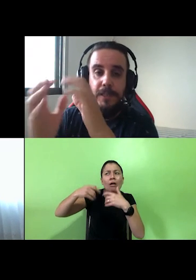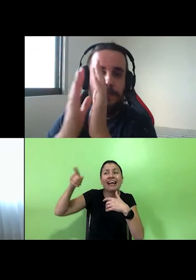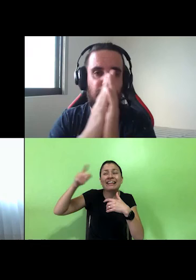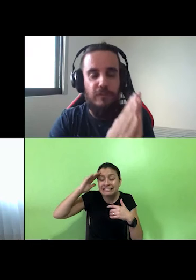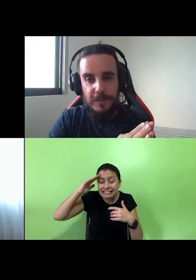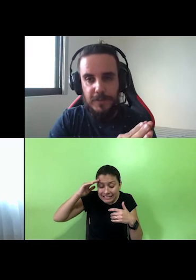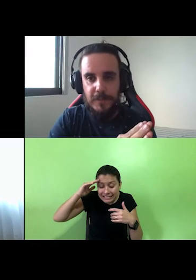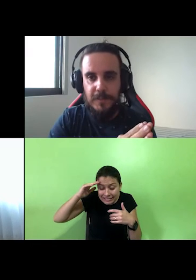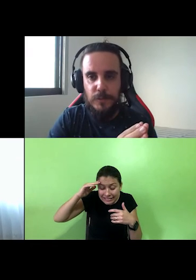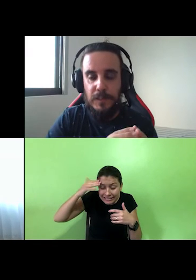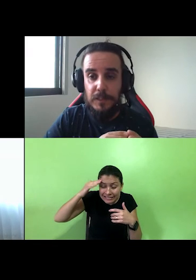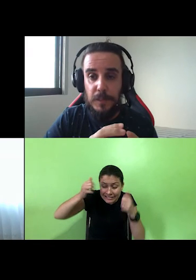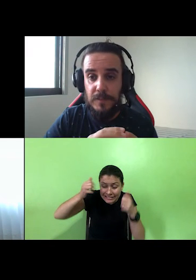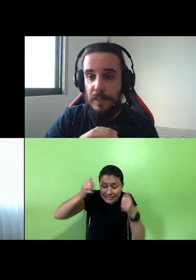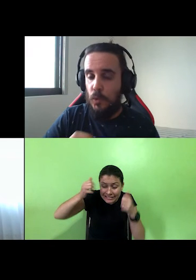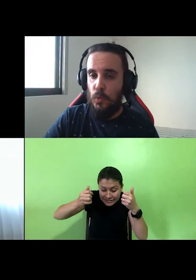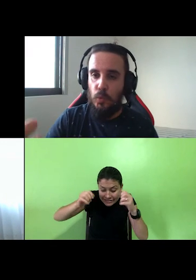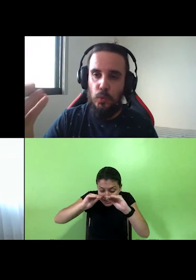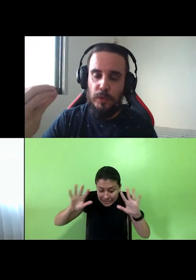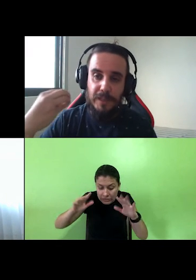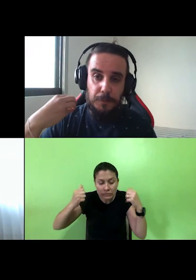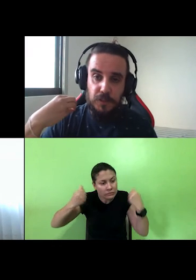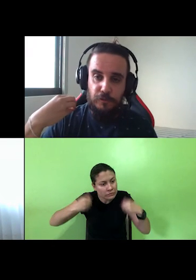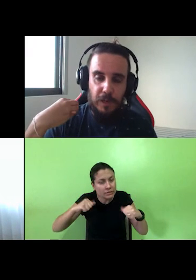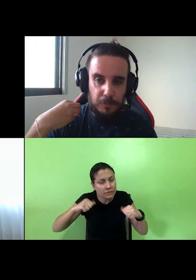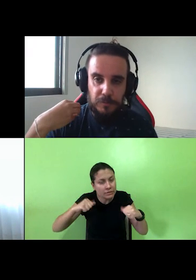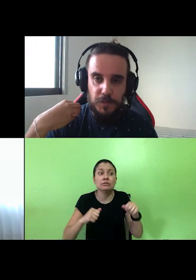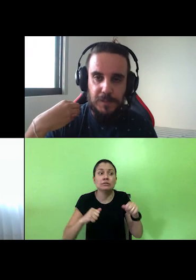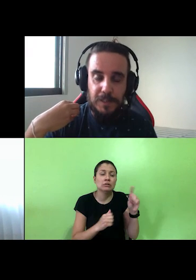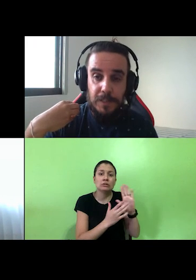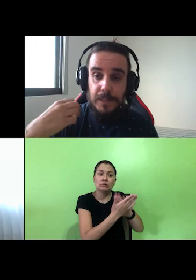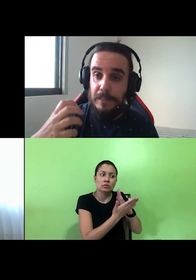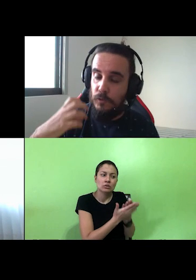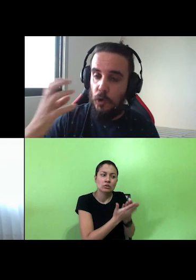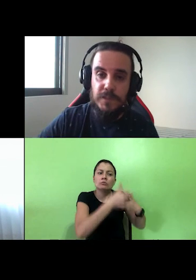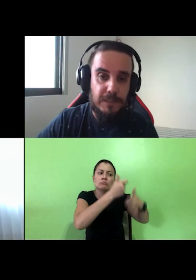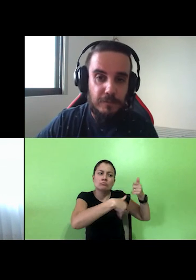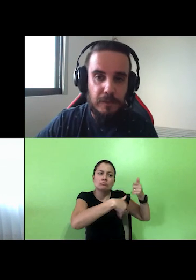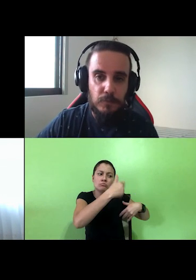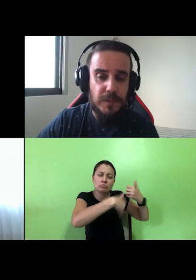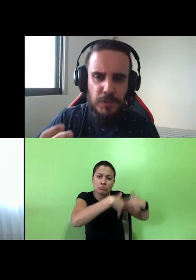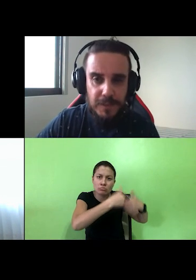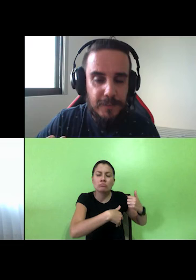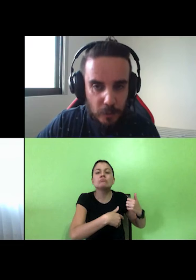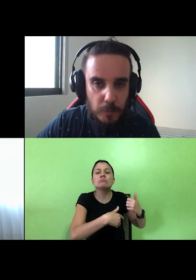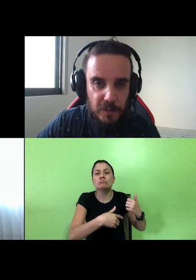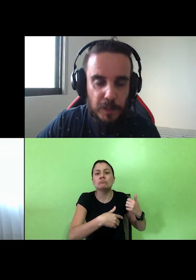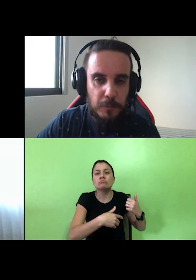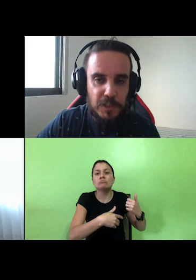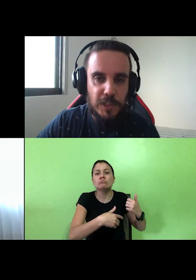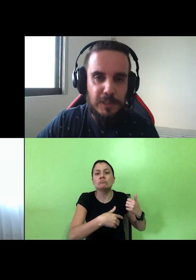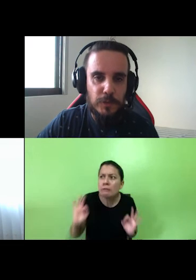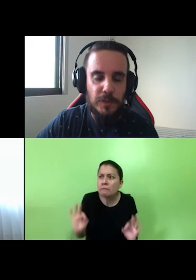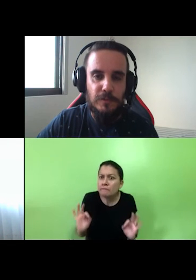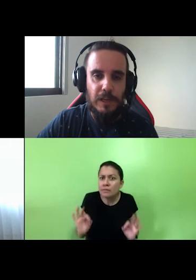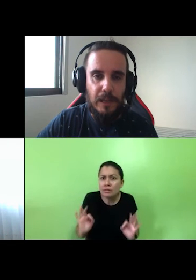ele, então ele faz a sinalização em Libras, o intérprete fala para você, e ele logo em seguida vem. Você entendeu mesmo